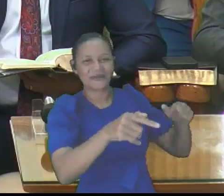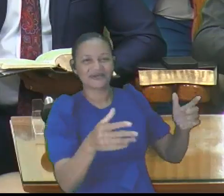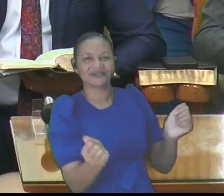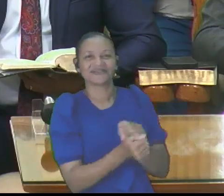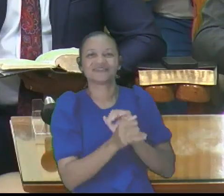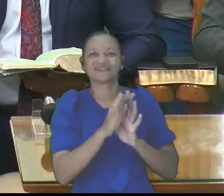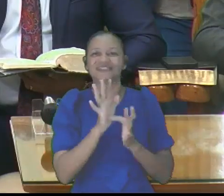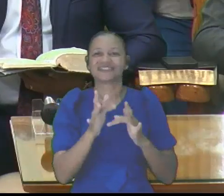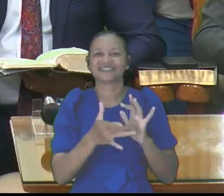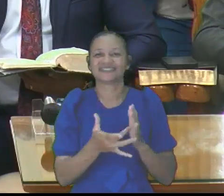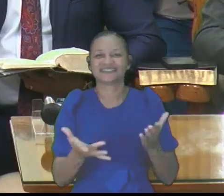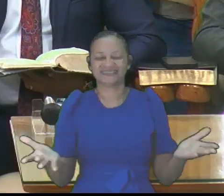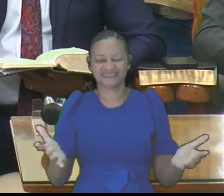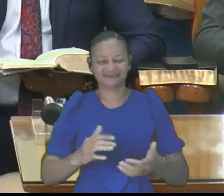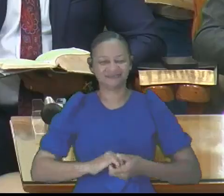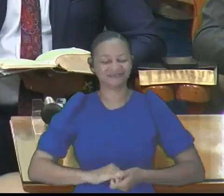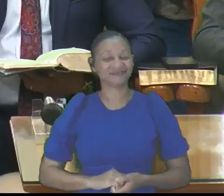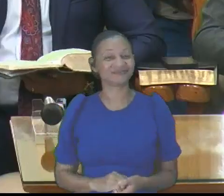Glória a Jesus.